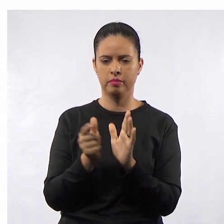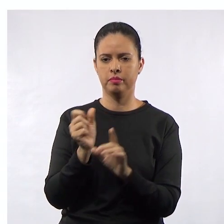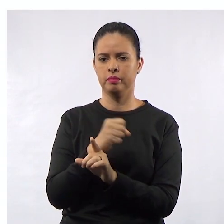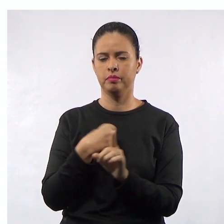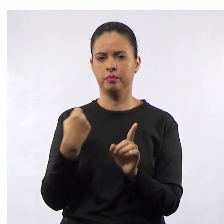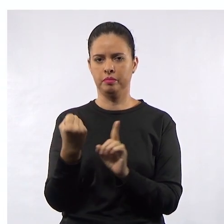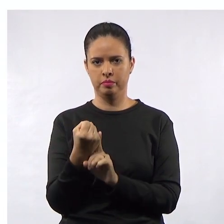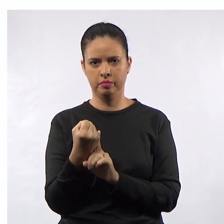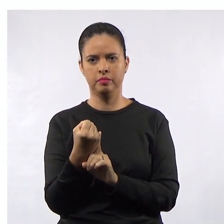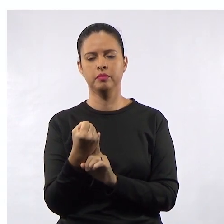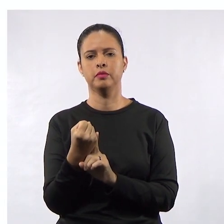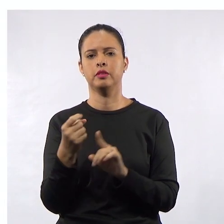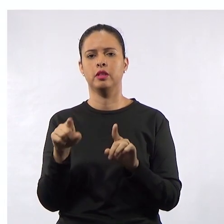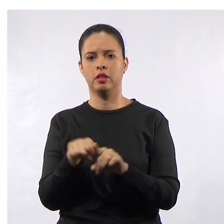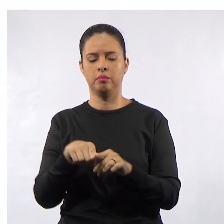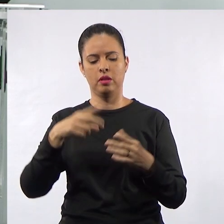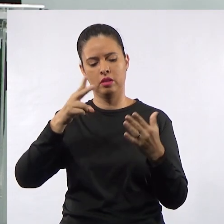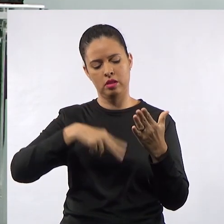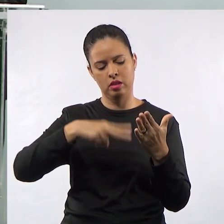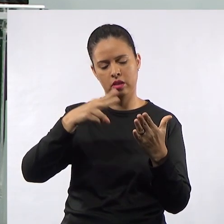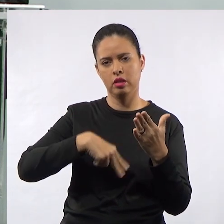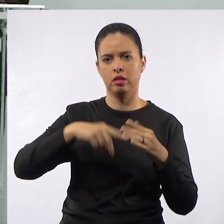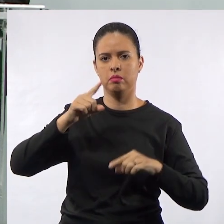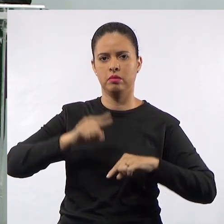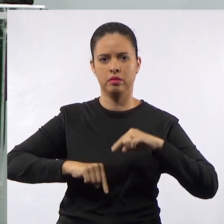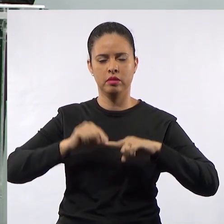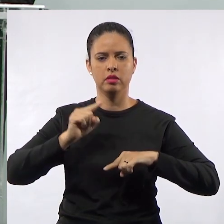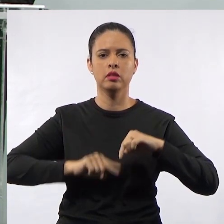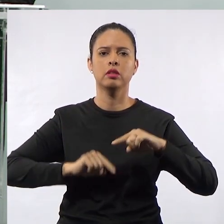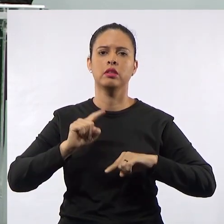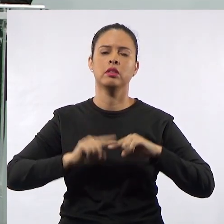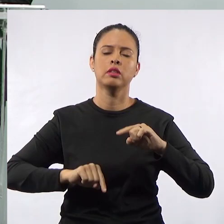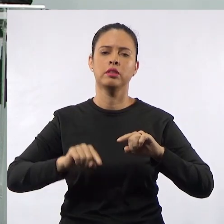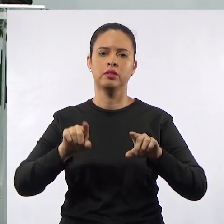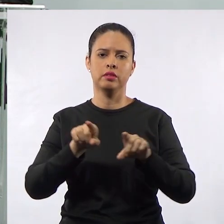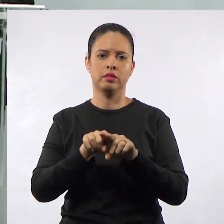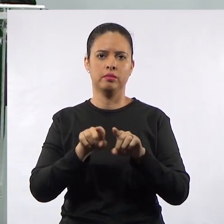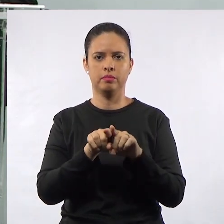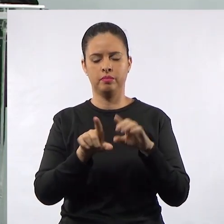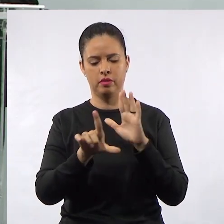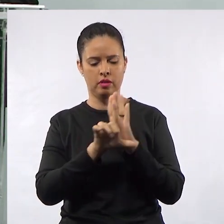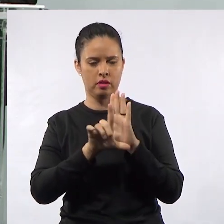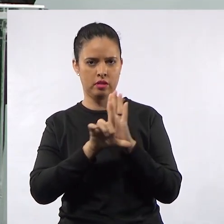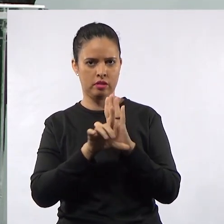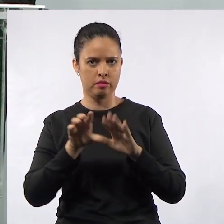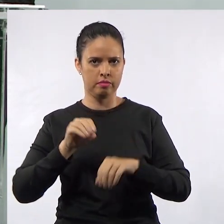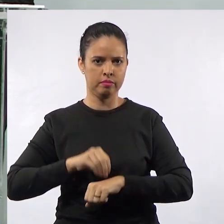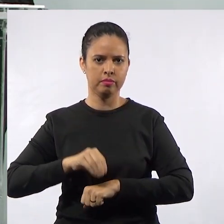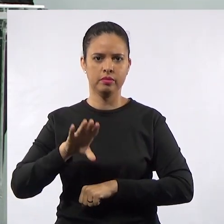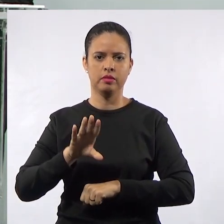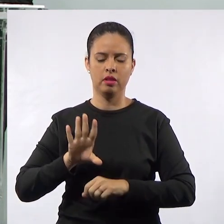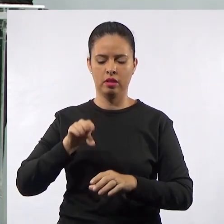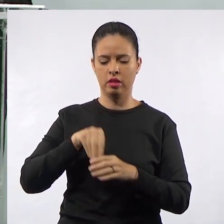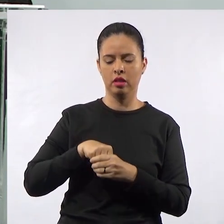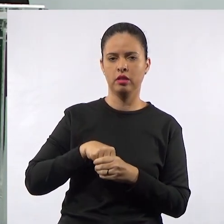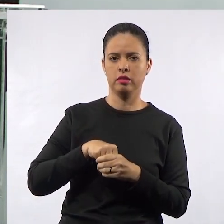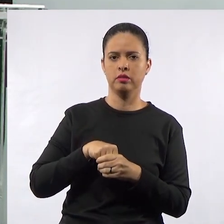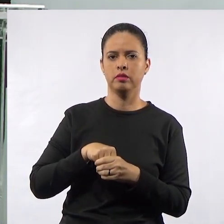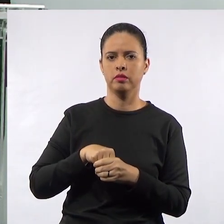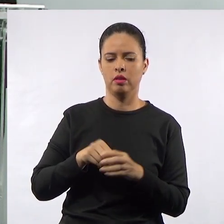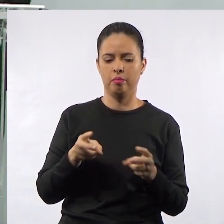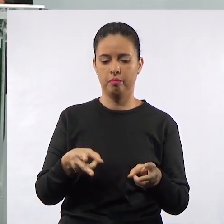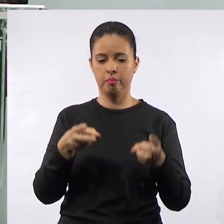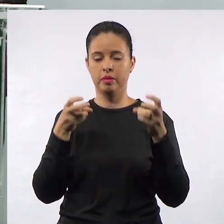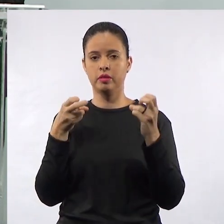a função social da empresa eu preciso que você faça a leitura do material não esqueça de ver a nossa a nossa lei que foi ali recomendada porque